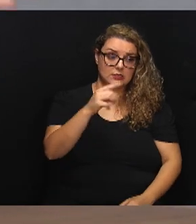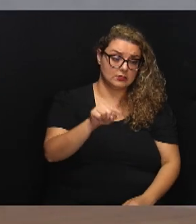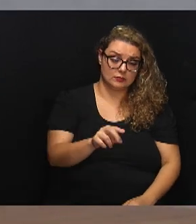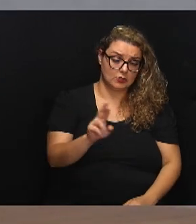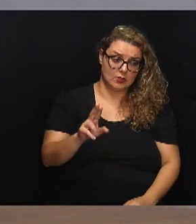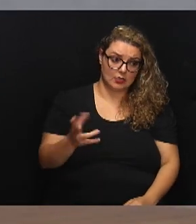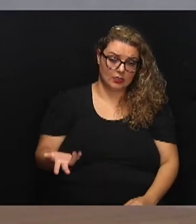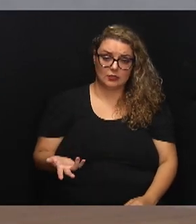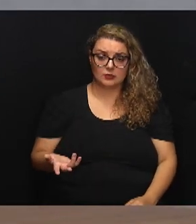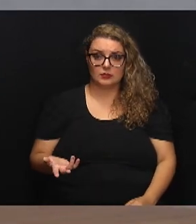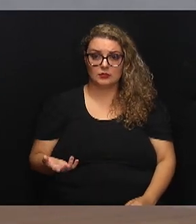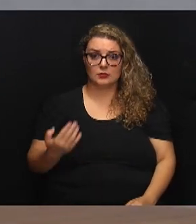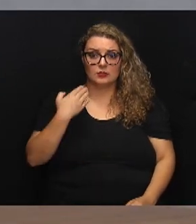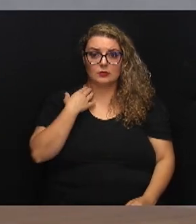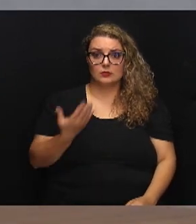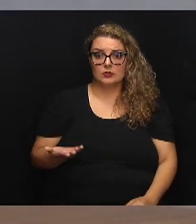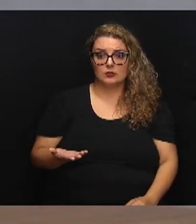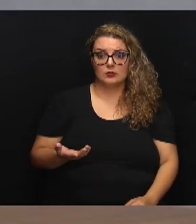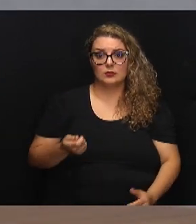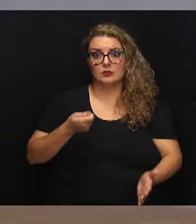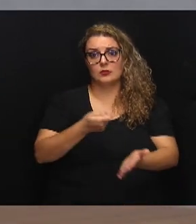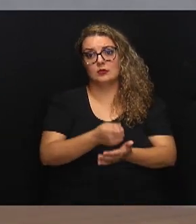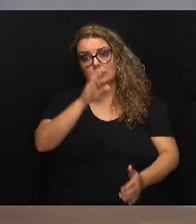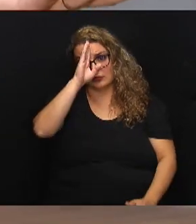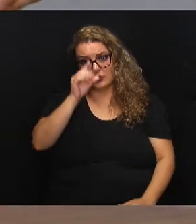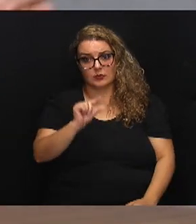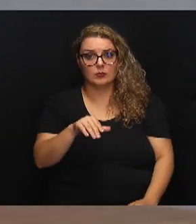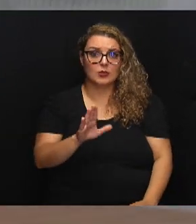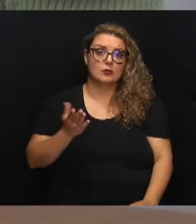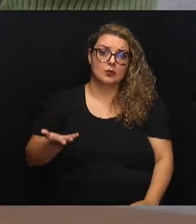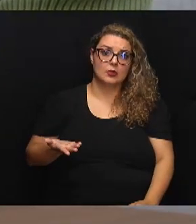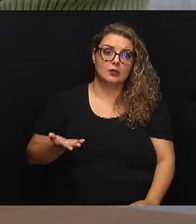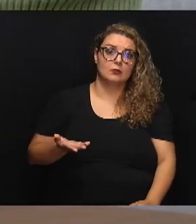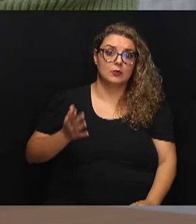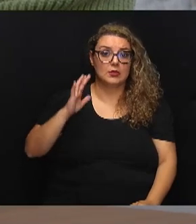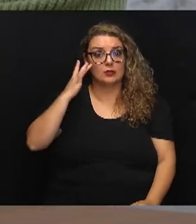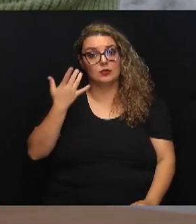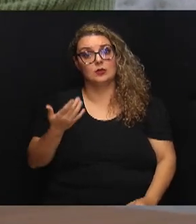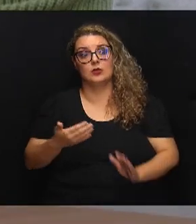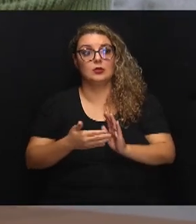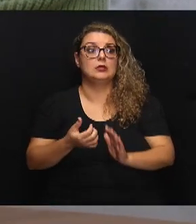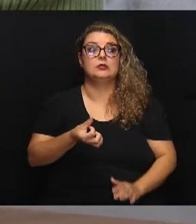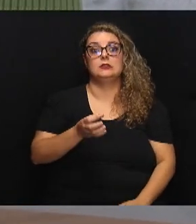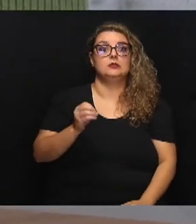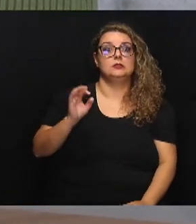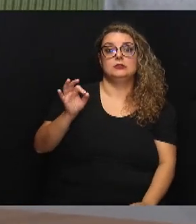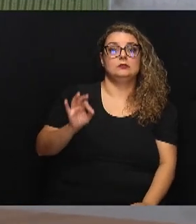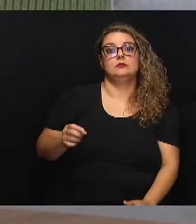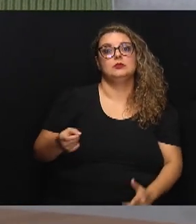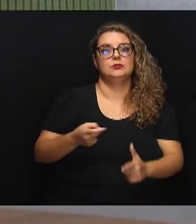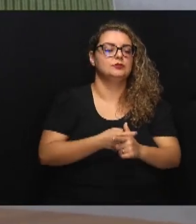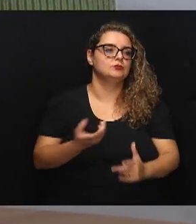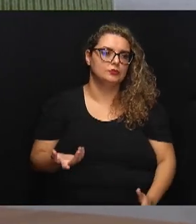Então, o banco vai sentar e falar, não, se me pagar o principal mais um pouquinho, só que aí você vai achar que você tem um desconto de 60% na sua dívida. Porque